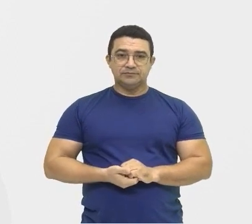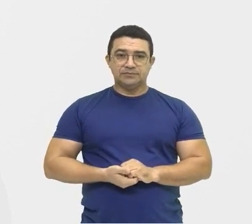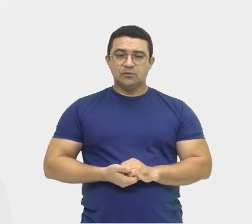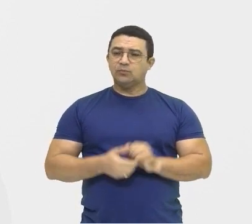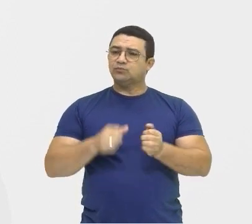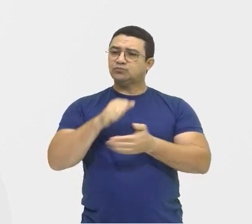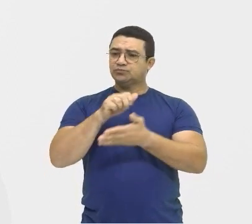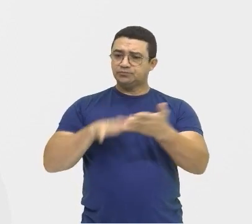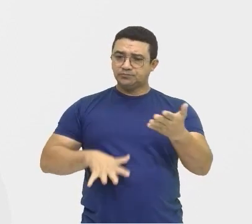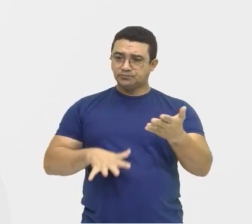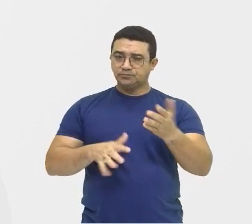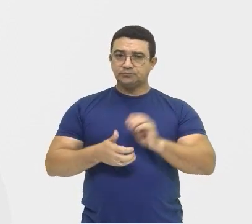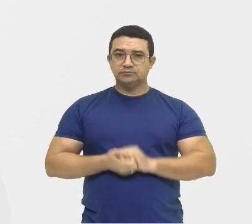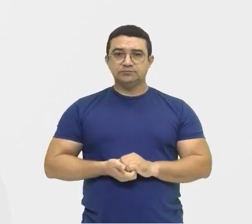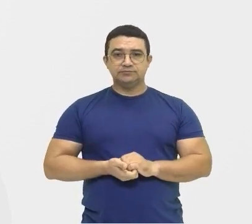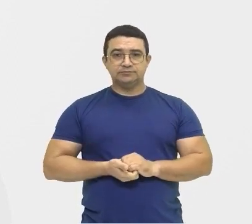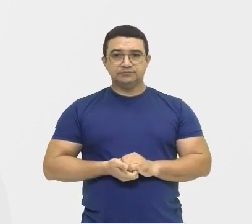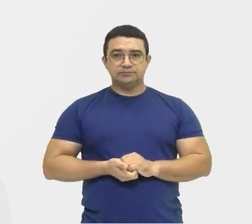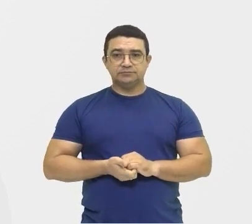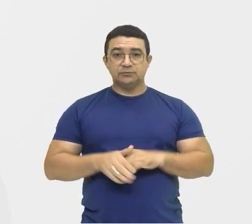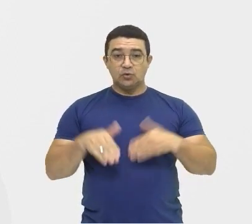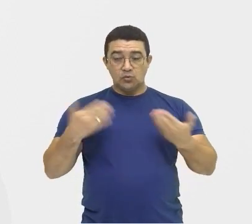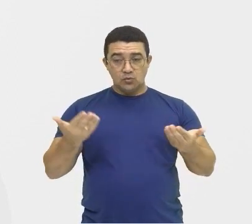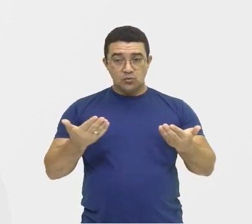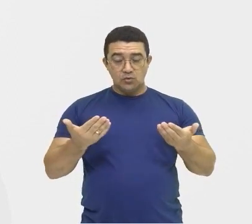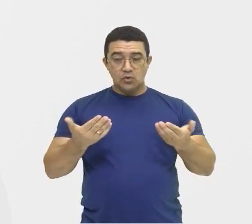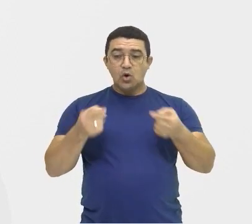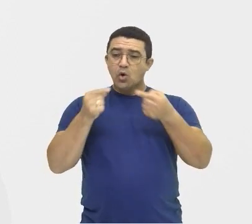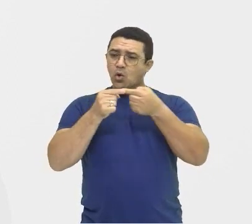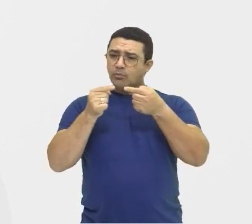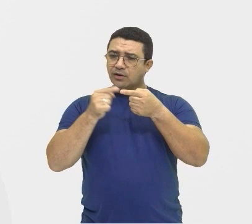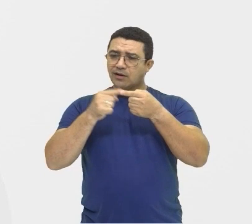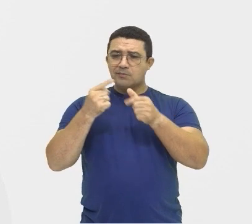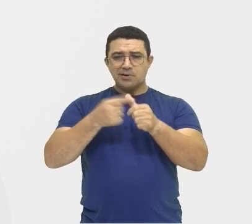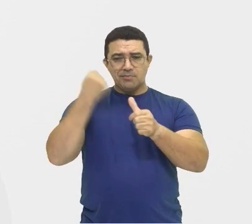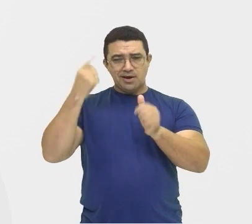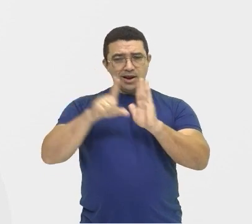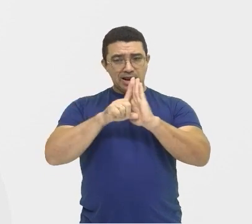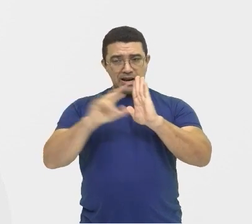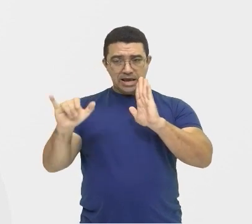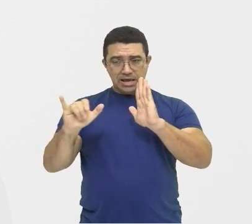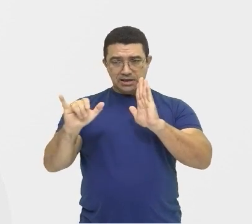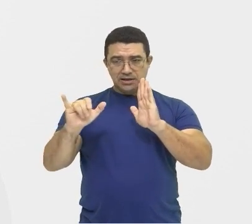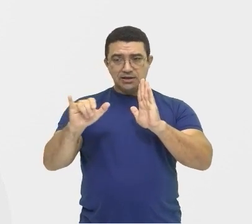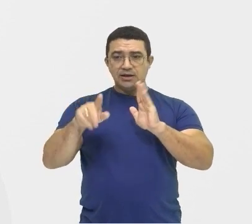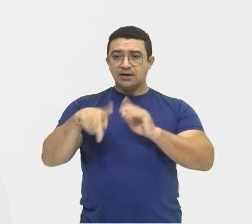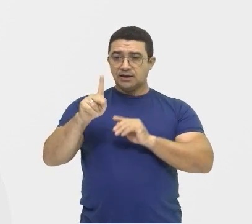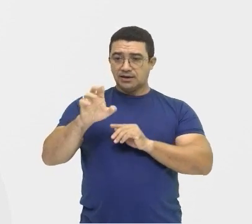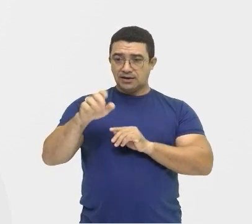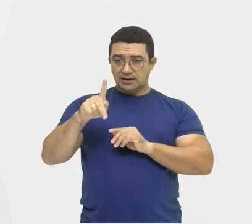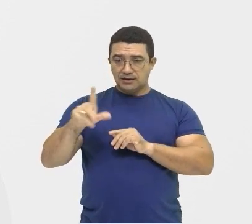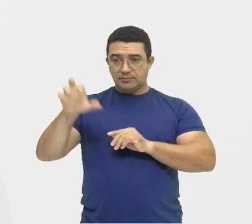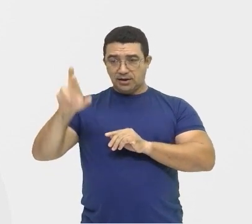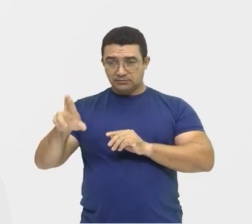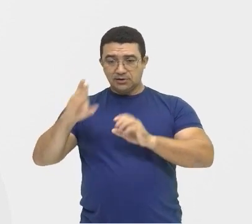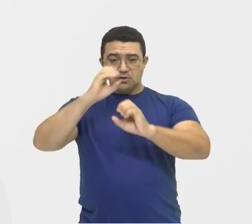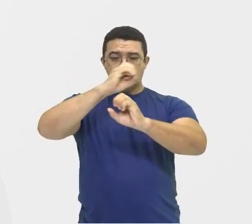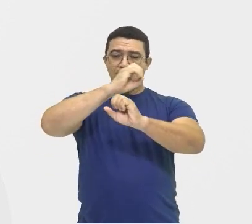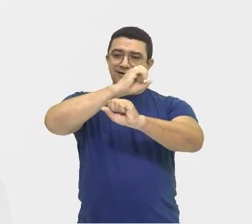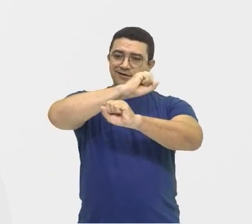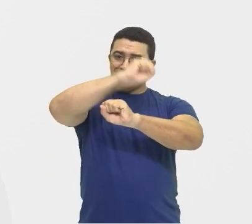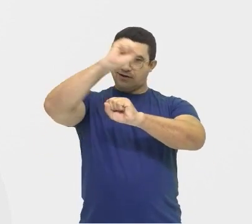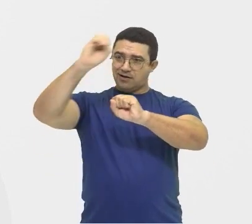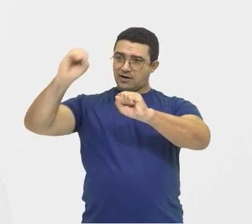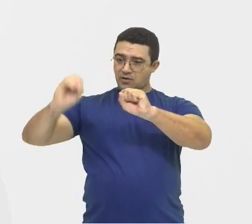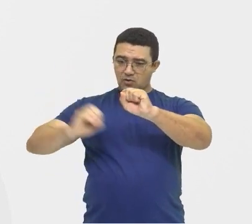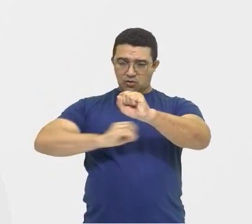seguinte: de acordo com a primeira lei de Kepler, as órbitas dos planetas que se movem ao redor